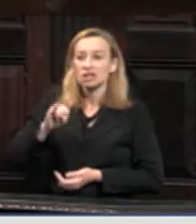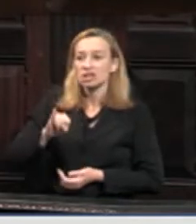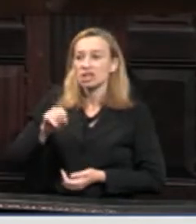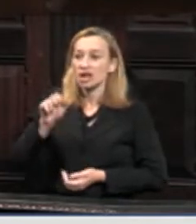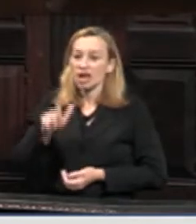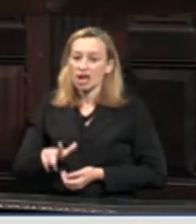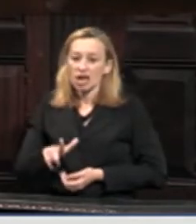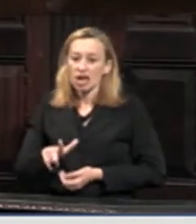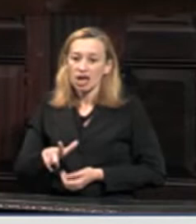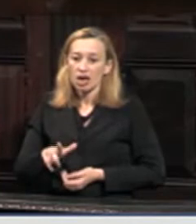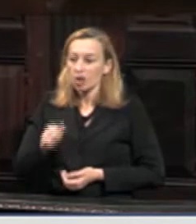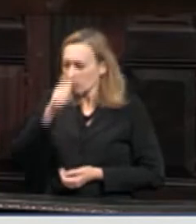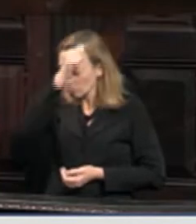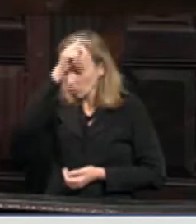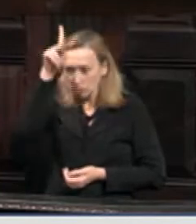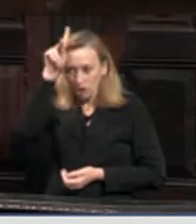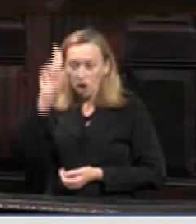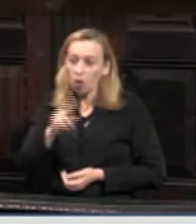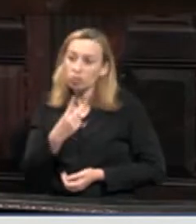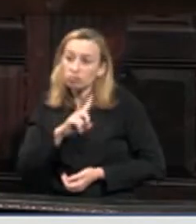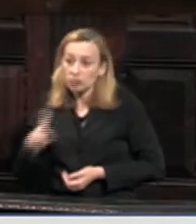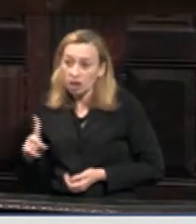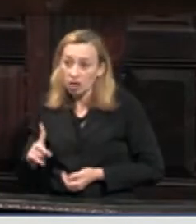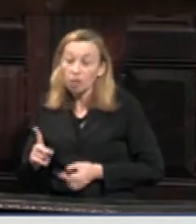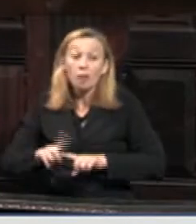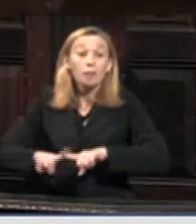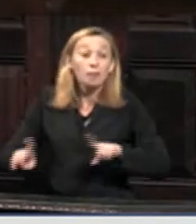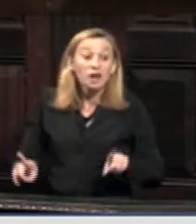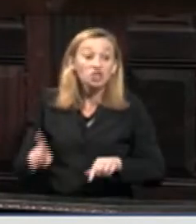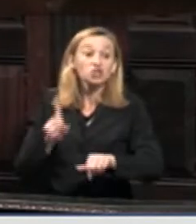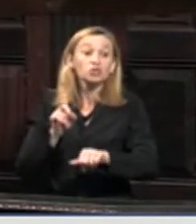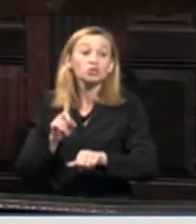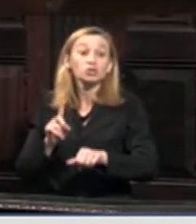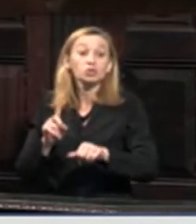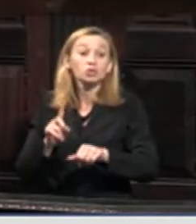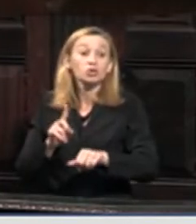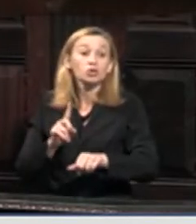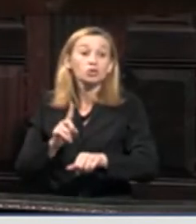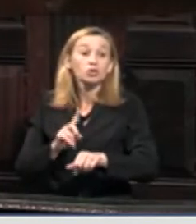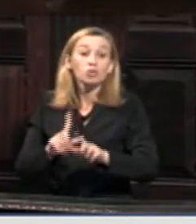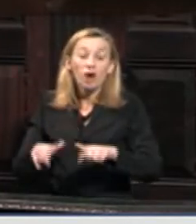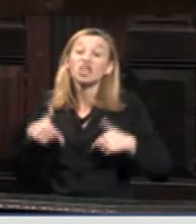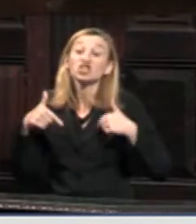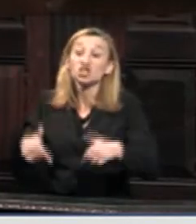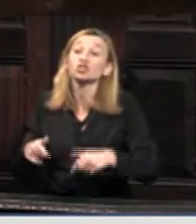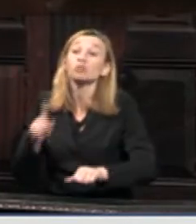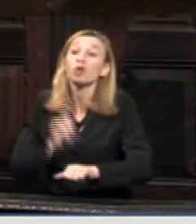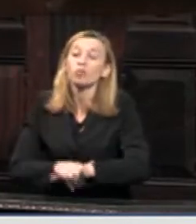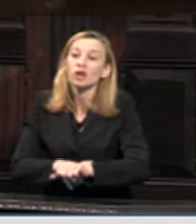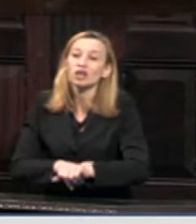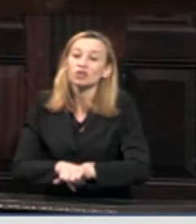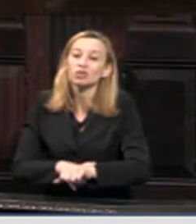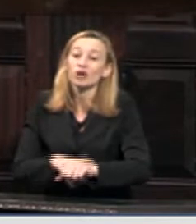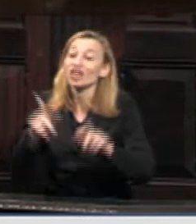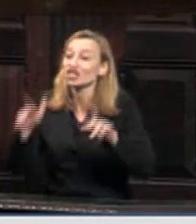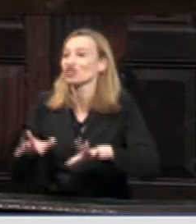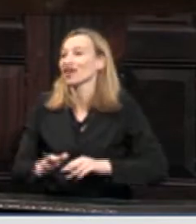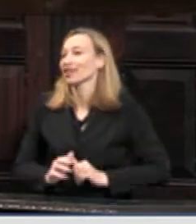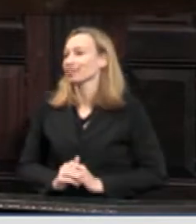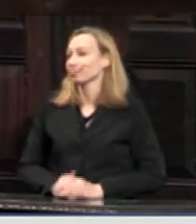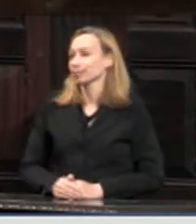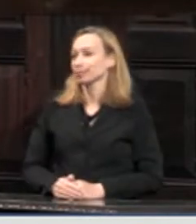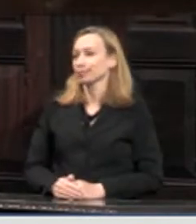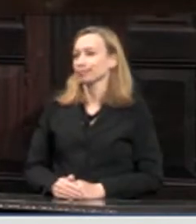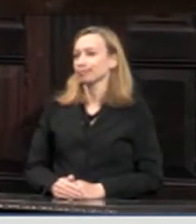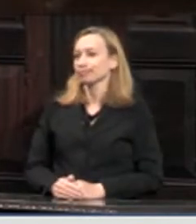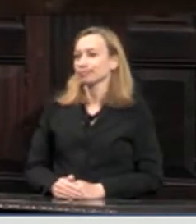ele fura o sistema de regulação e a gente passa a não ter mais condições